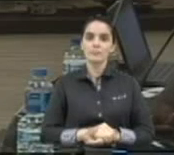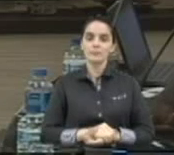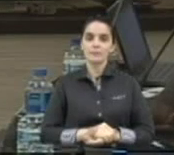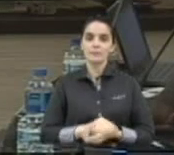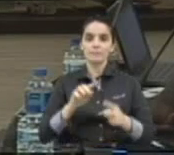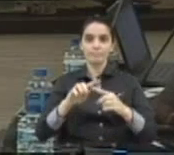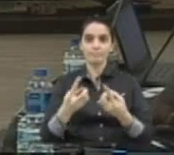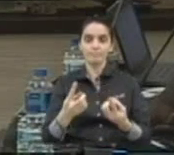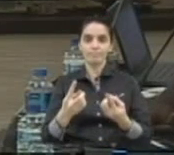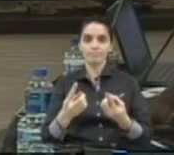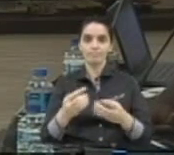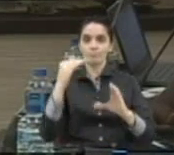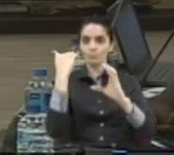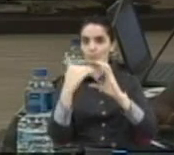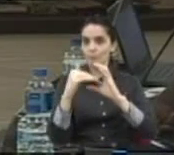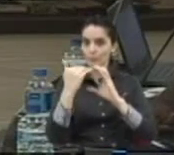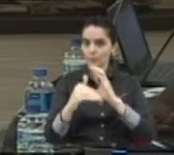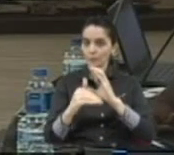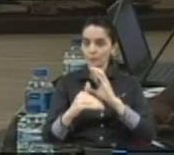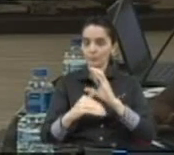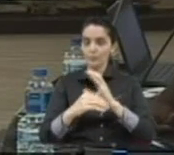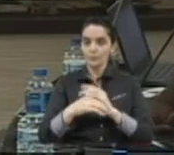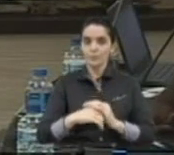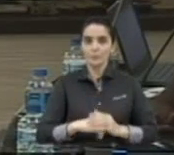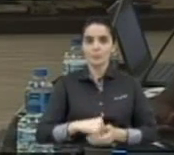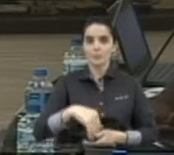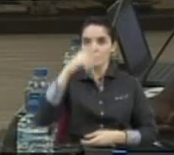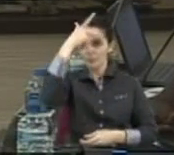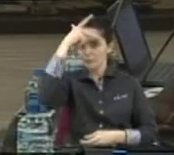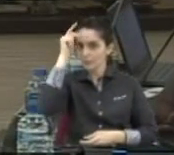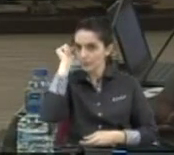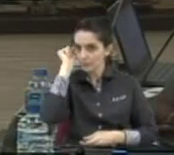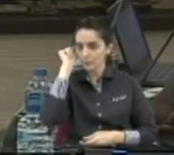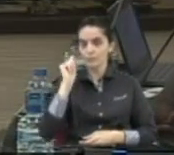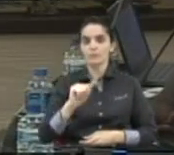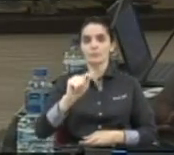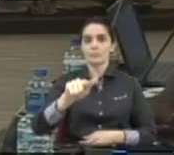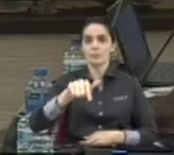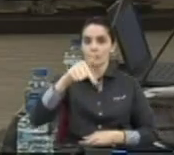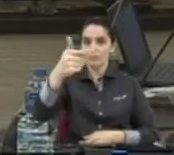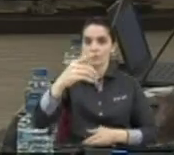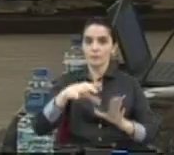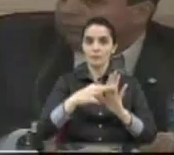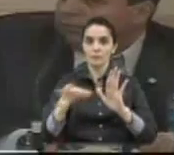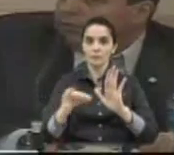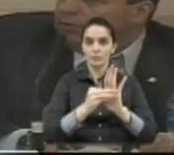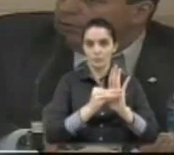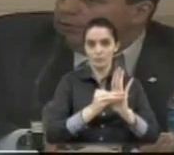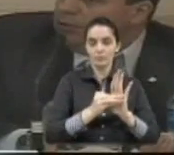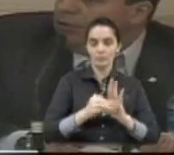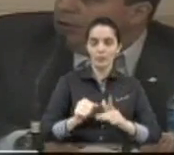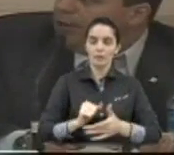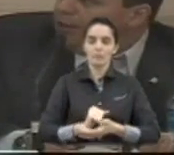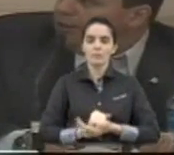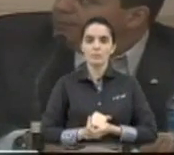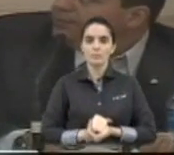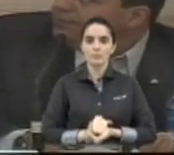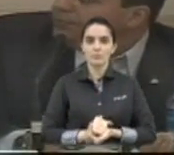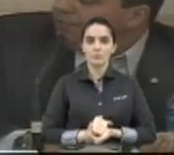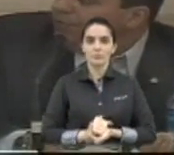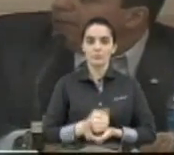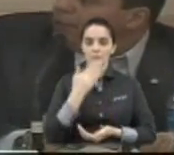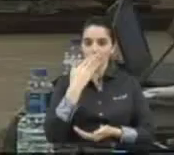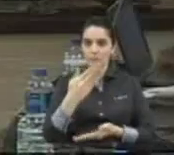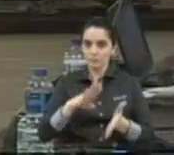mas foi enviada uma mensagem por parte do Executivo e foi feita outras emendas que venham a contemplar essas aqui. Então, okay. Peço a